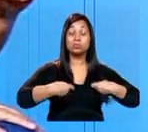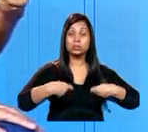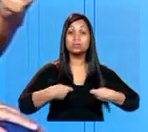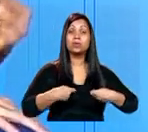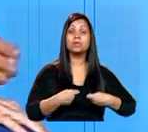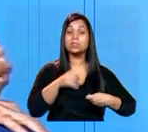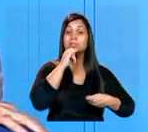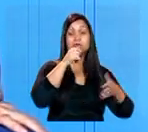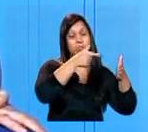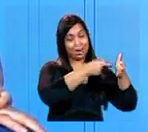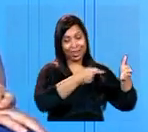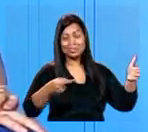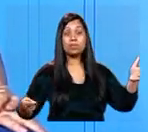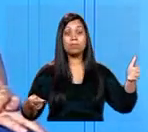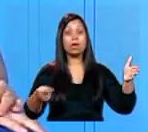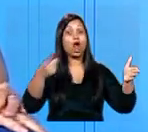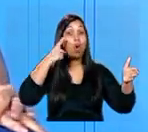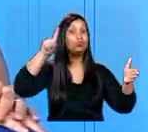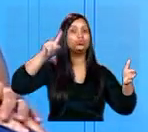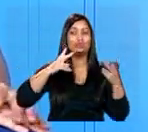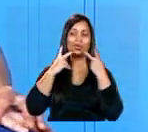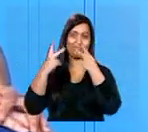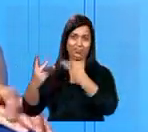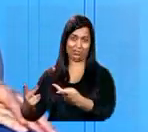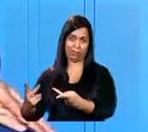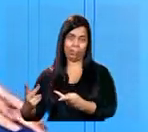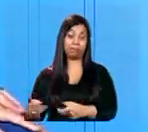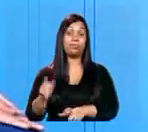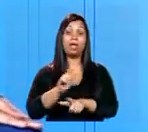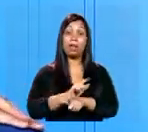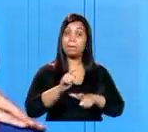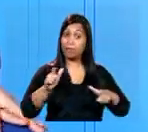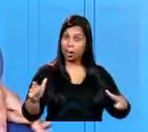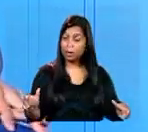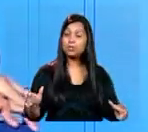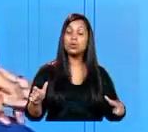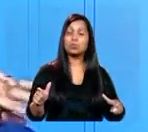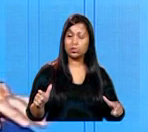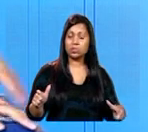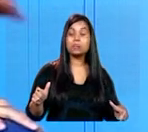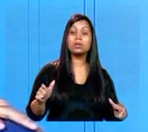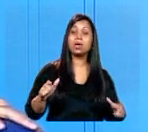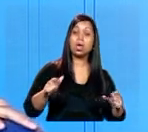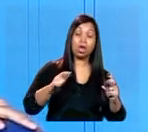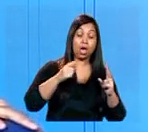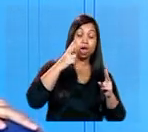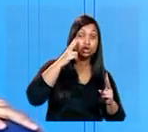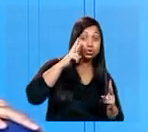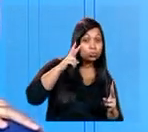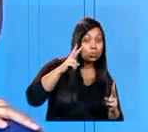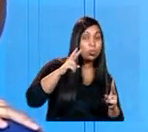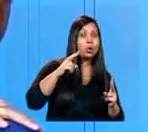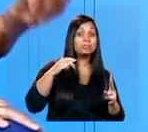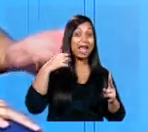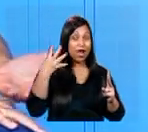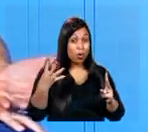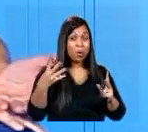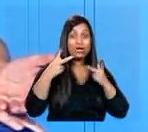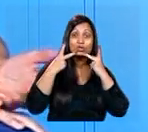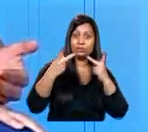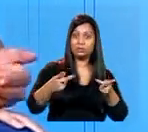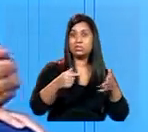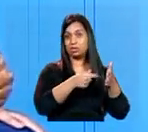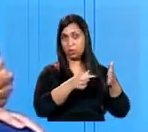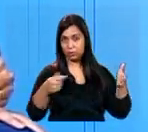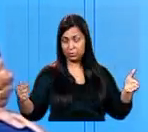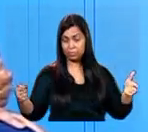fazer, no mínimo, uma visita semanal, tá? A maioria dos nossos pacientes recebe de 2 a 4